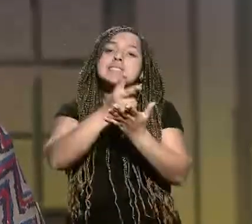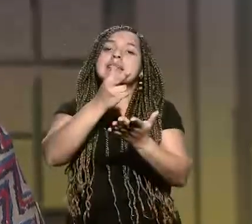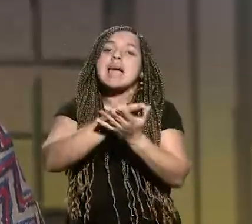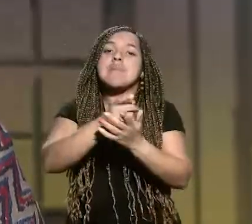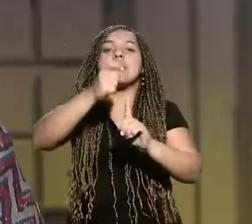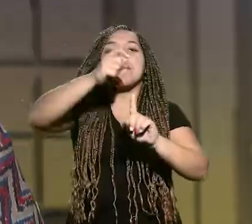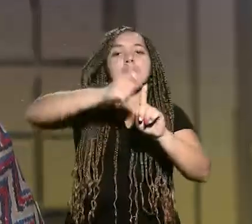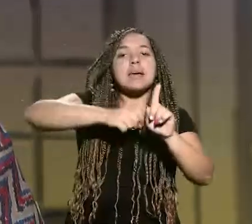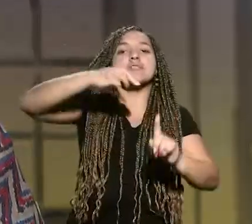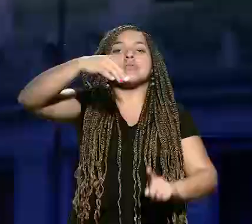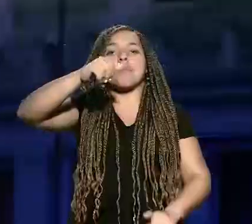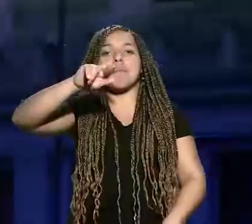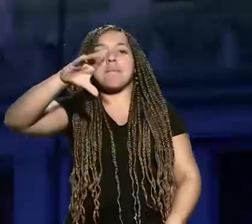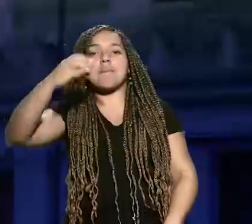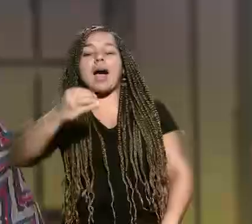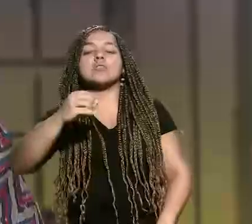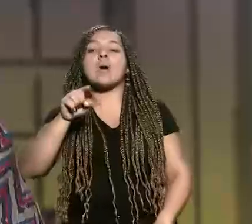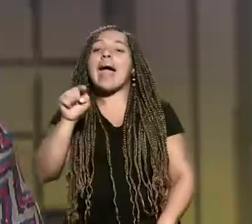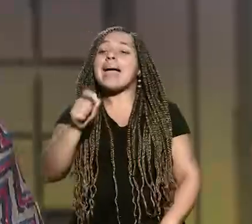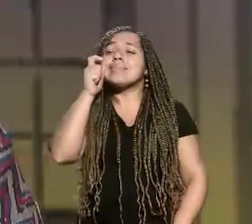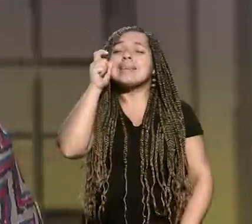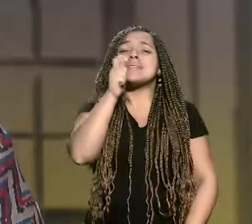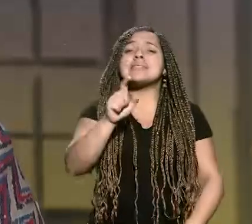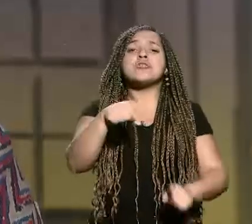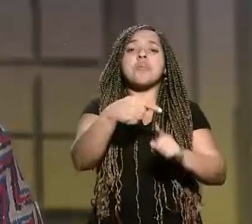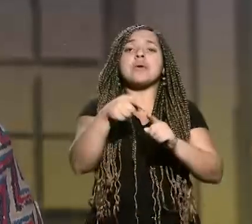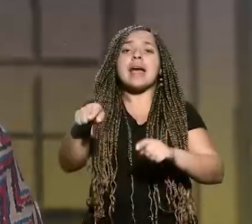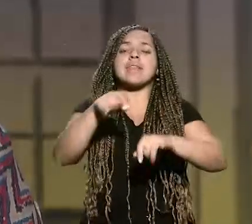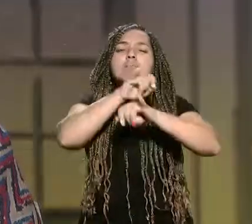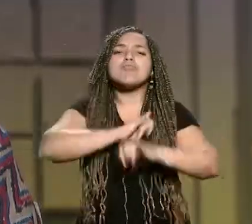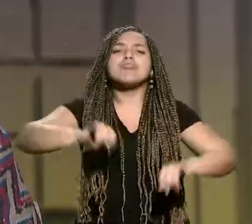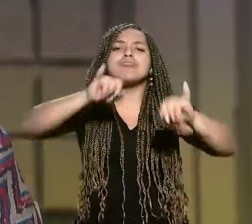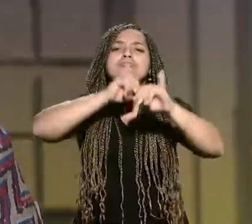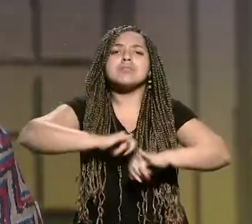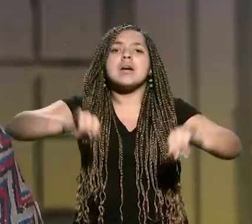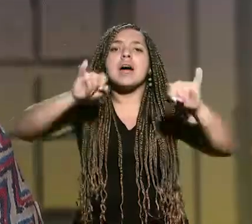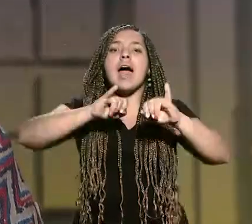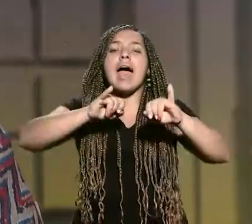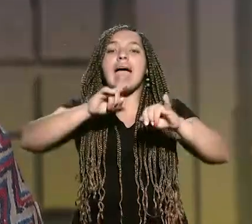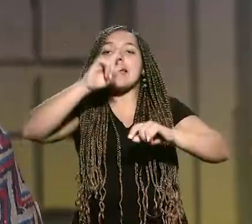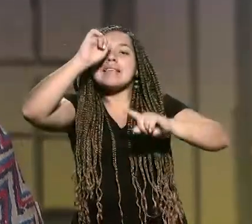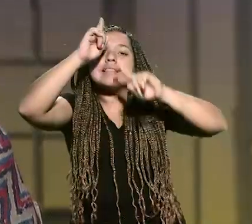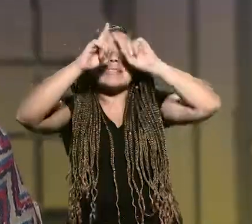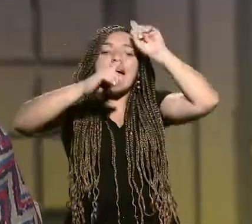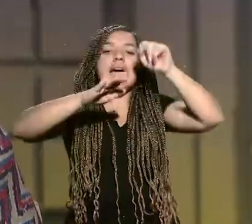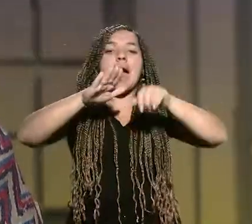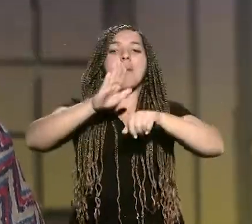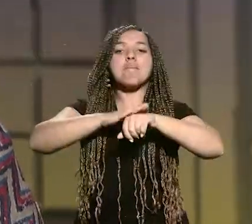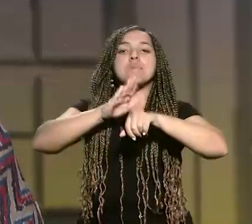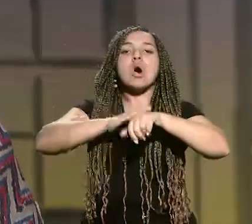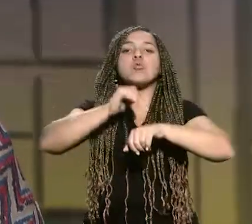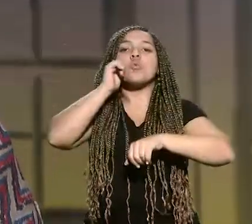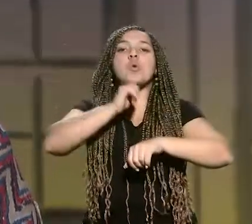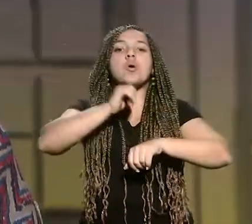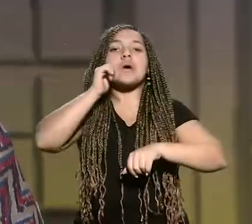do extermínio. E aí eu vou usar essa palavra mesmo, extermínio, porque é isso, sabe?